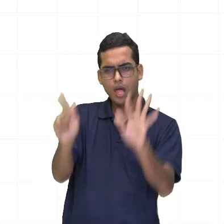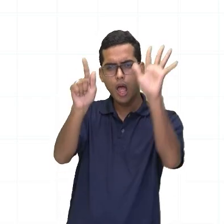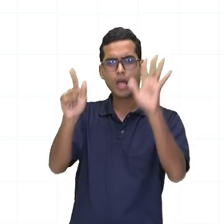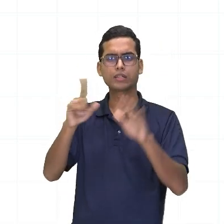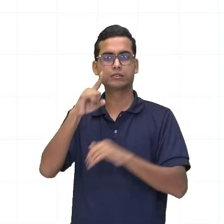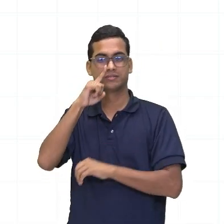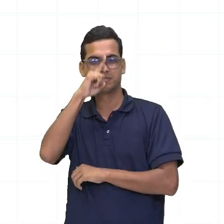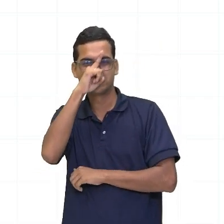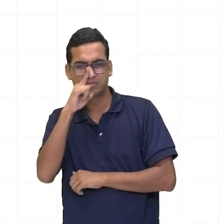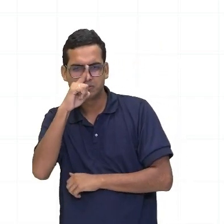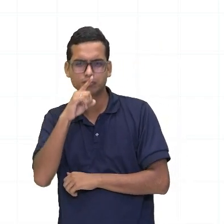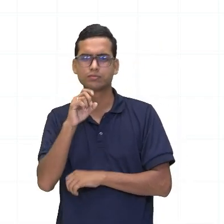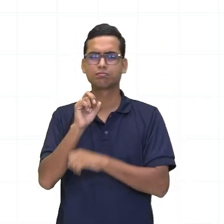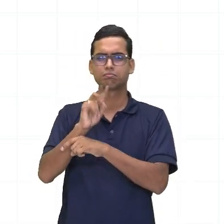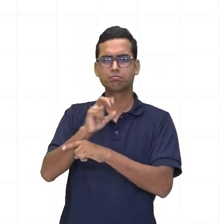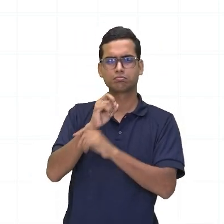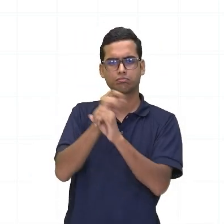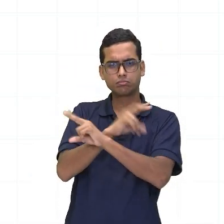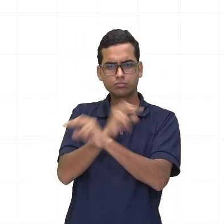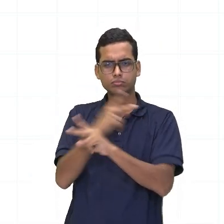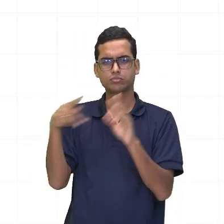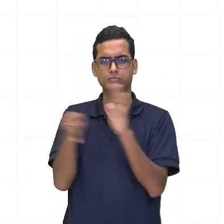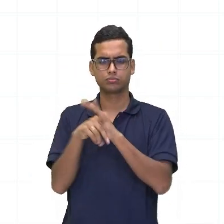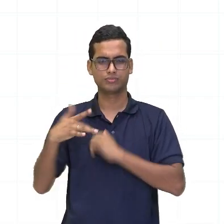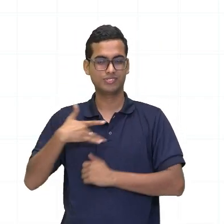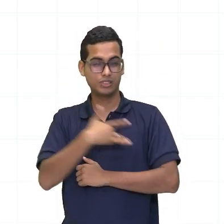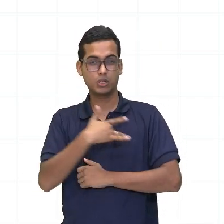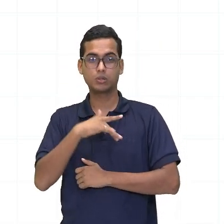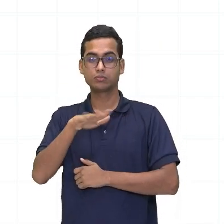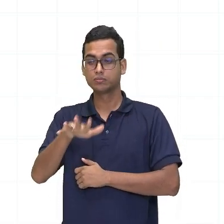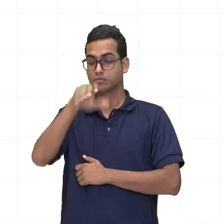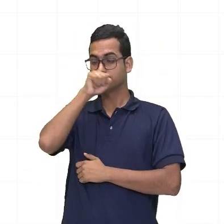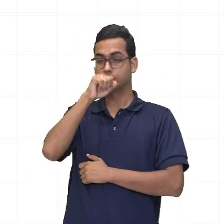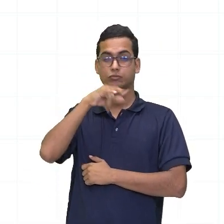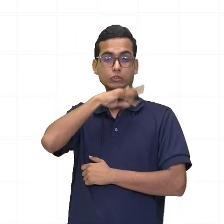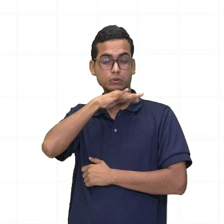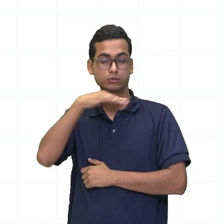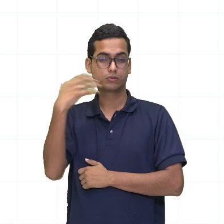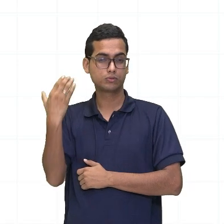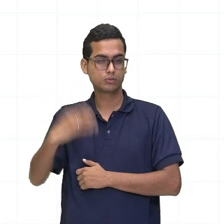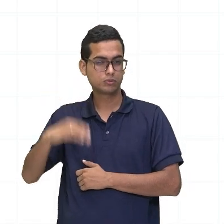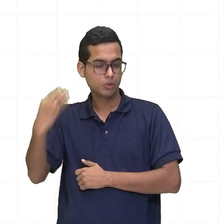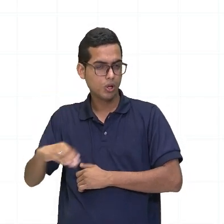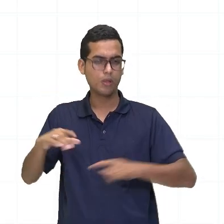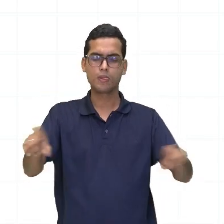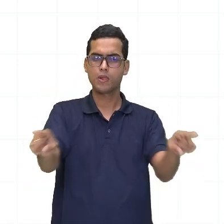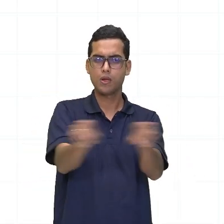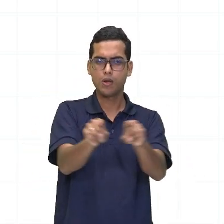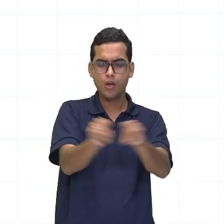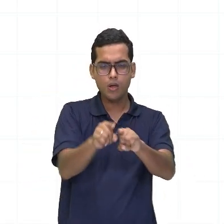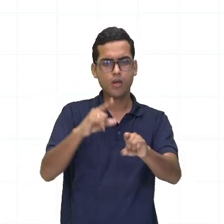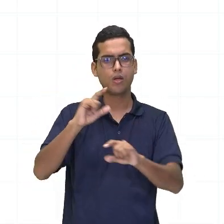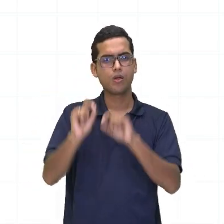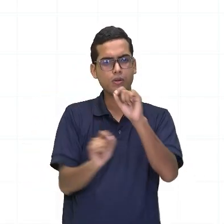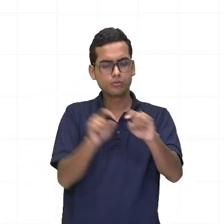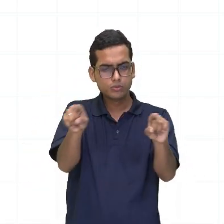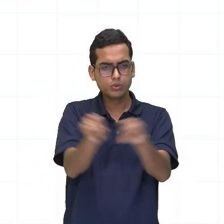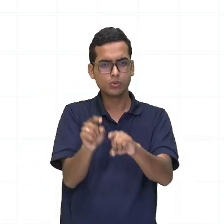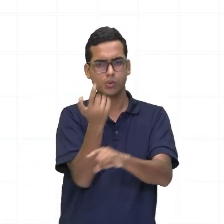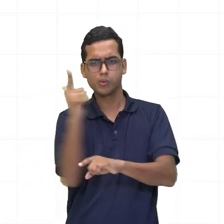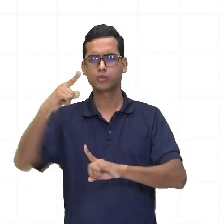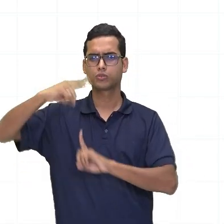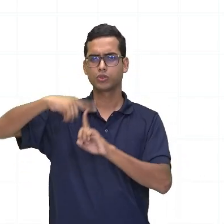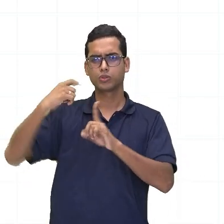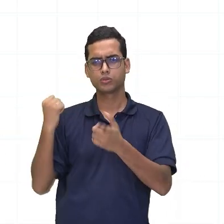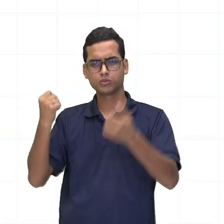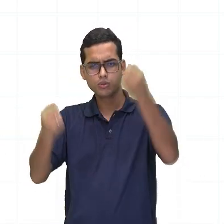né? Geralmente, a quantidade de carros, né, que vem sendo adquiridos nos últimos tempos, né, as pessoas têm